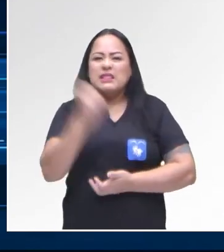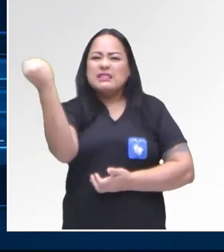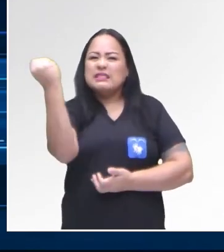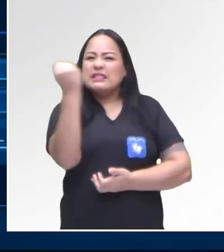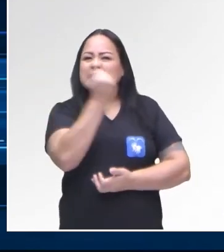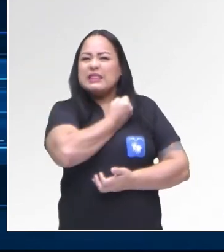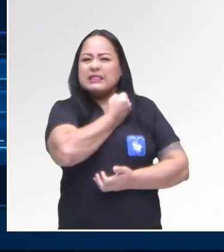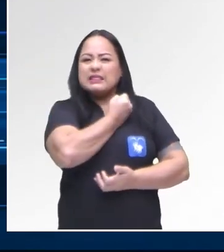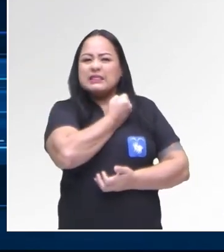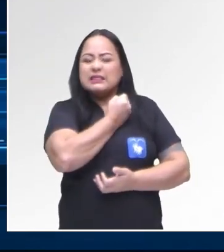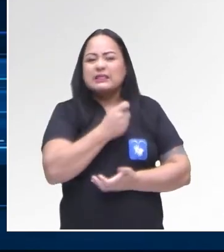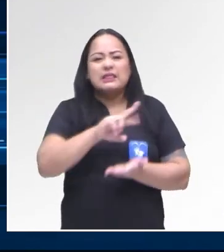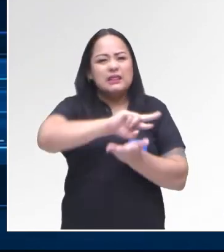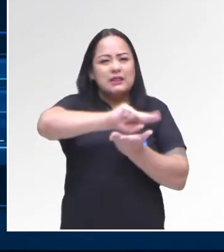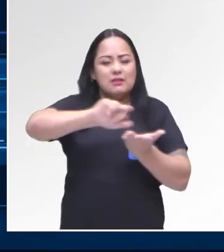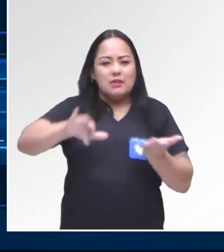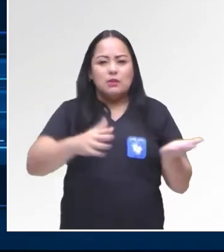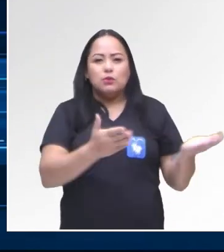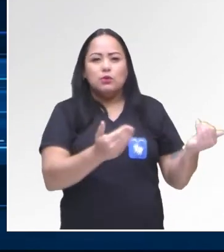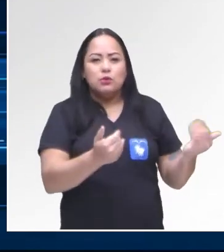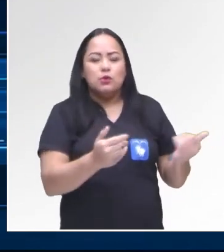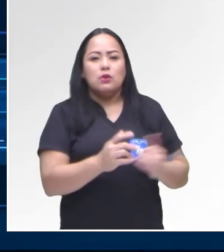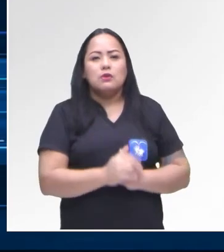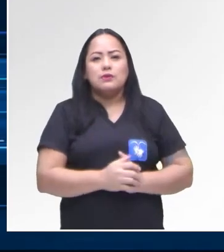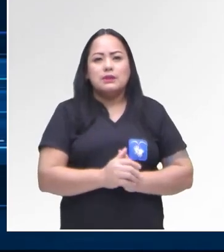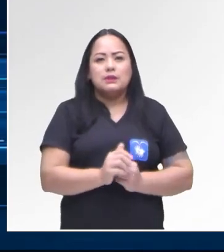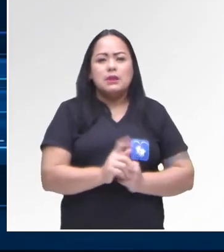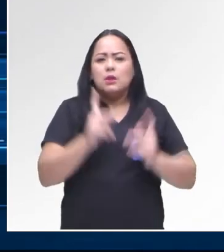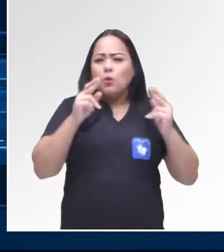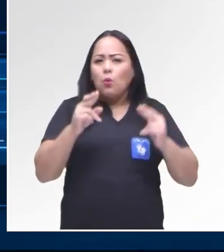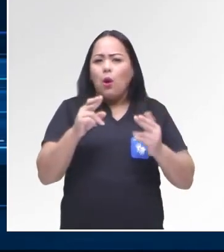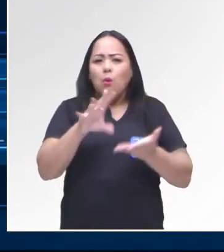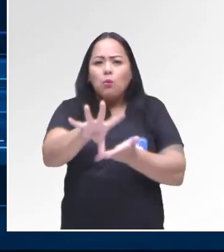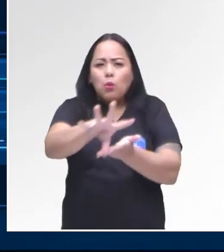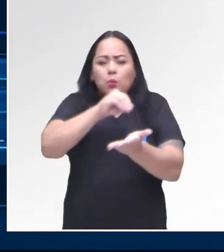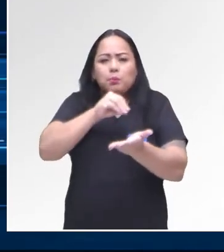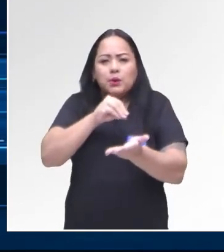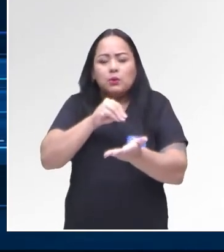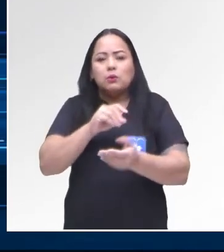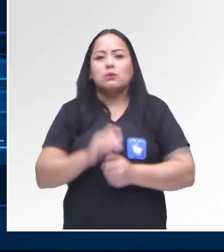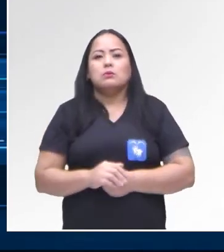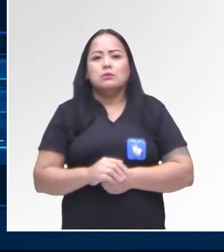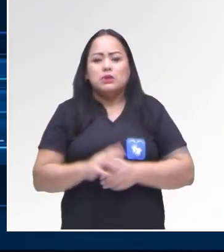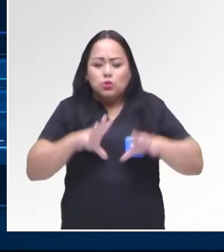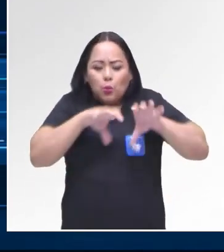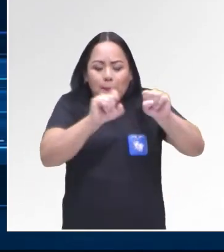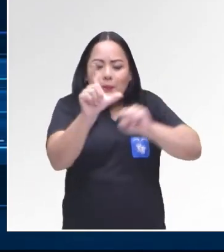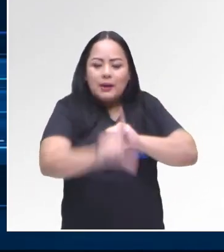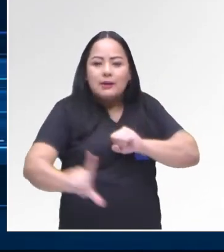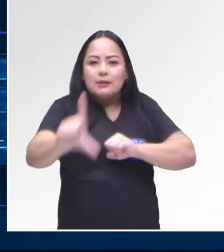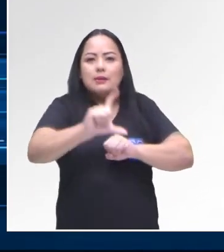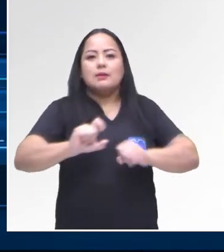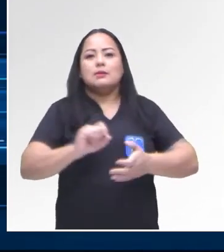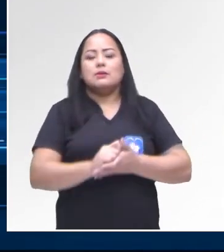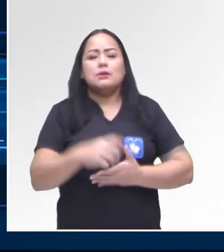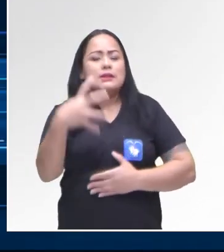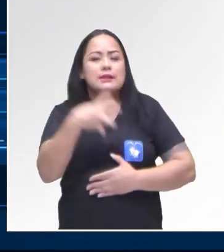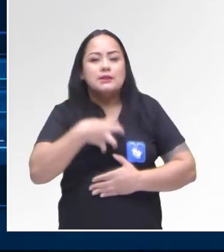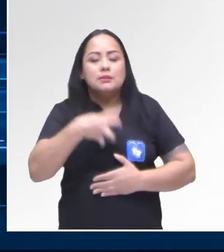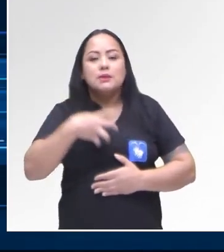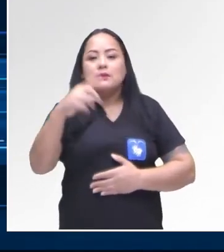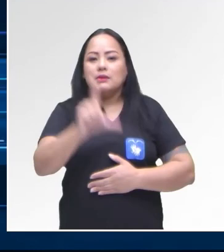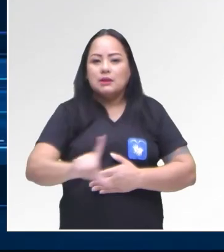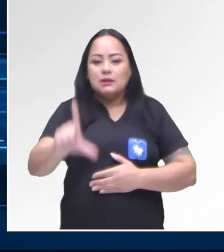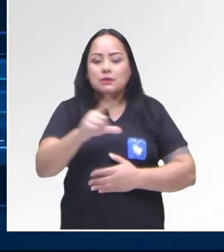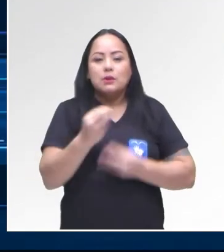E muitos jovens seguiram a ideia ali. E isso dominou a literatura, isso trouxe para a literatura esse sentimento, que é